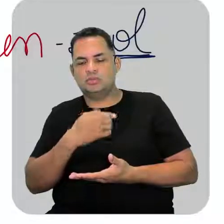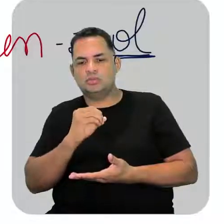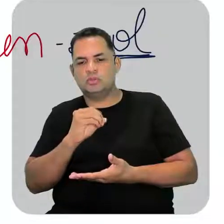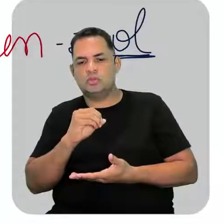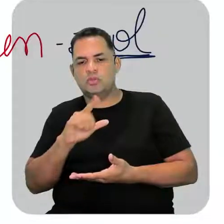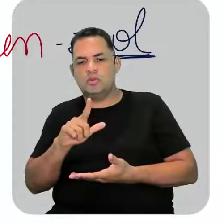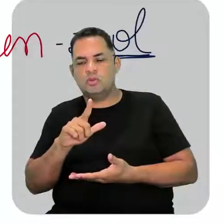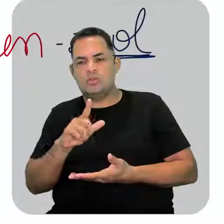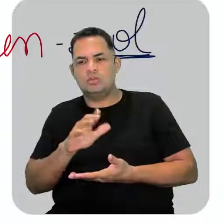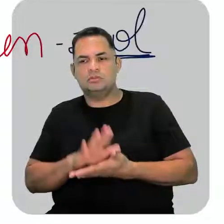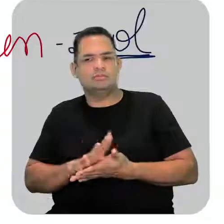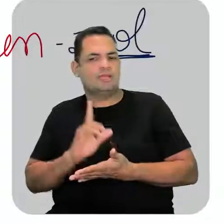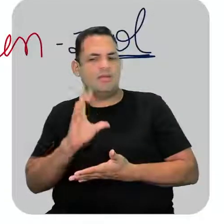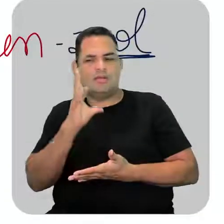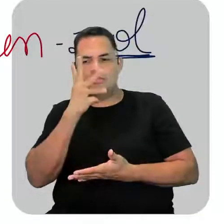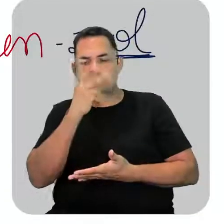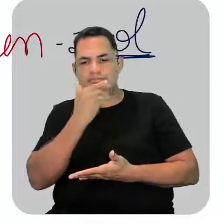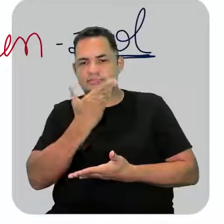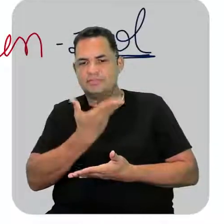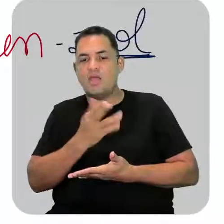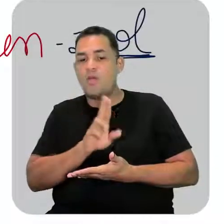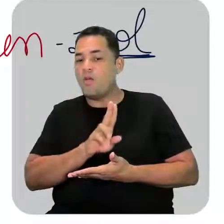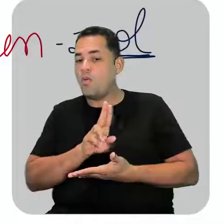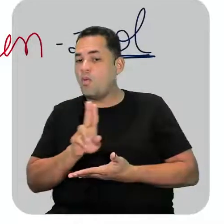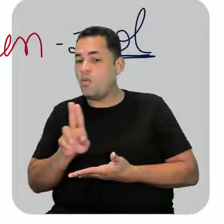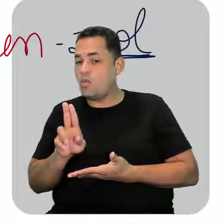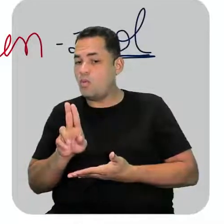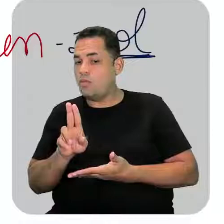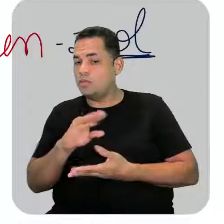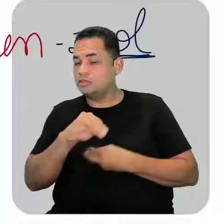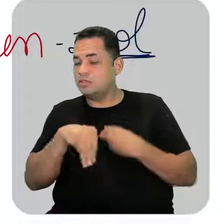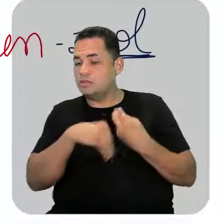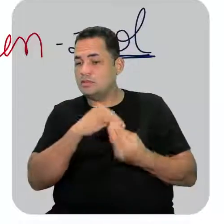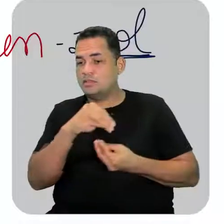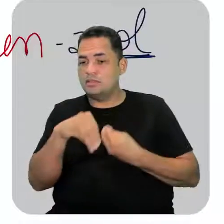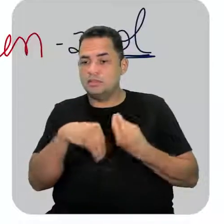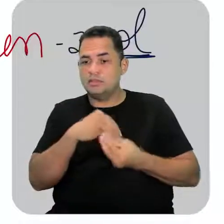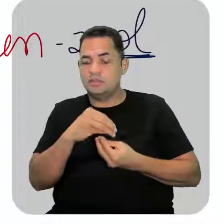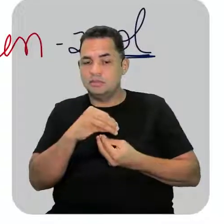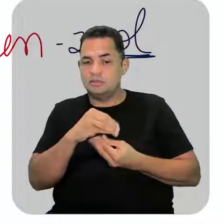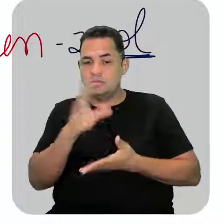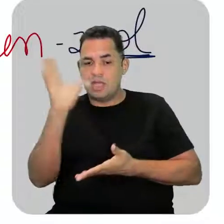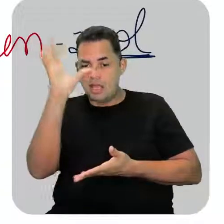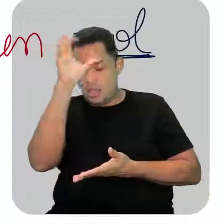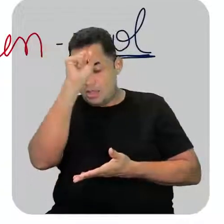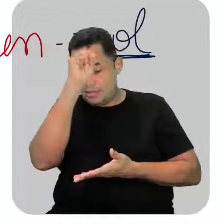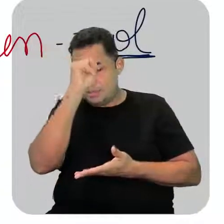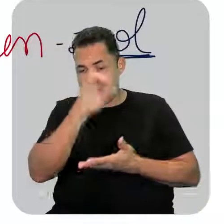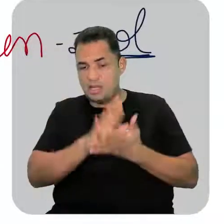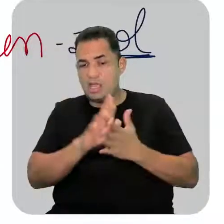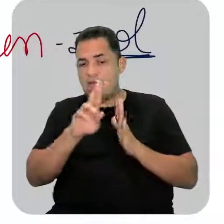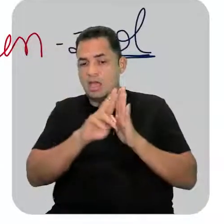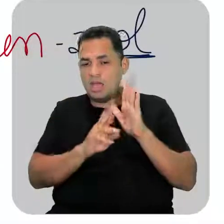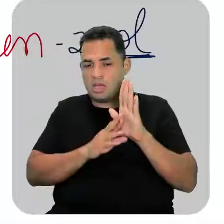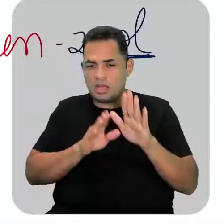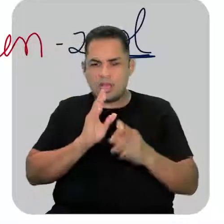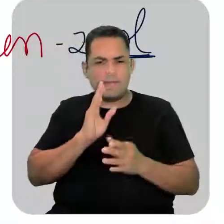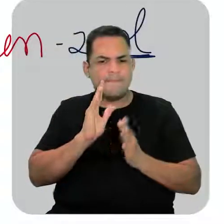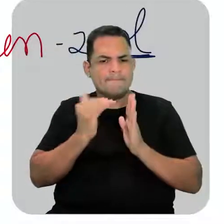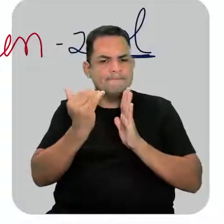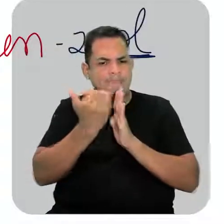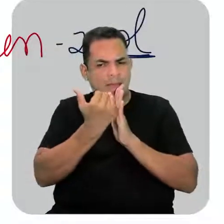bonito. Mas é o nome desse composto e nós temos que aprender a regra do passo a passo de